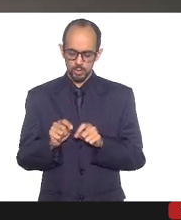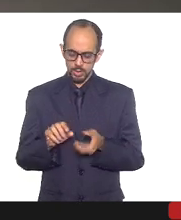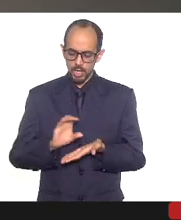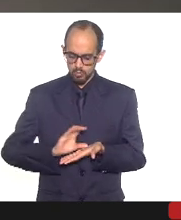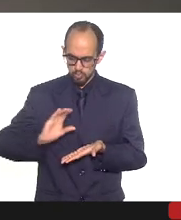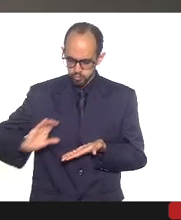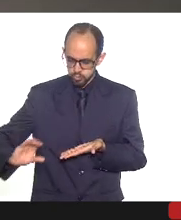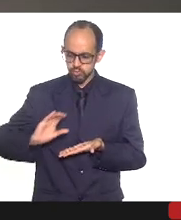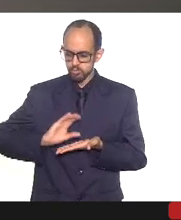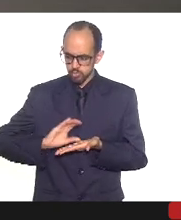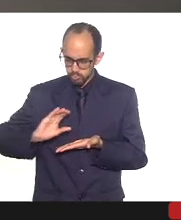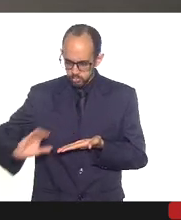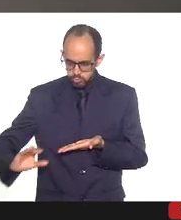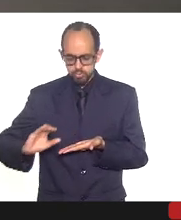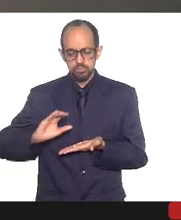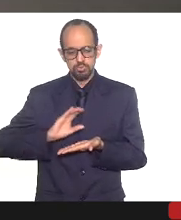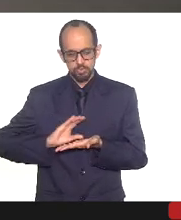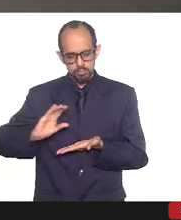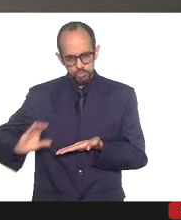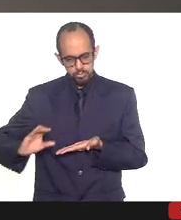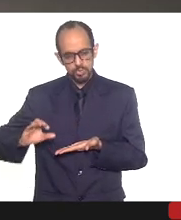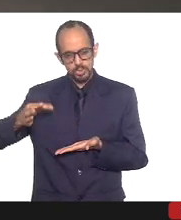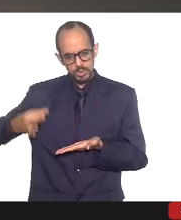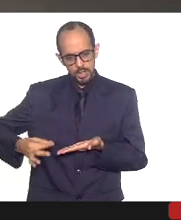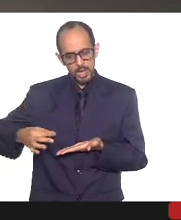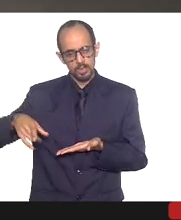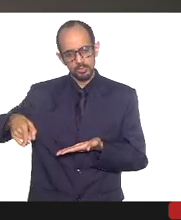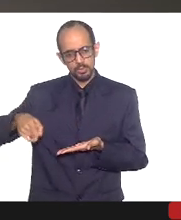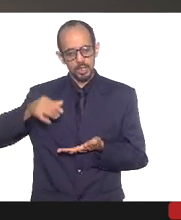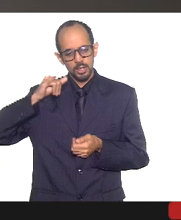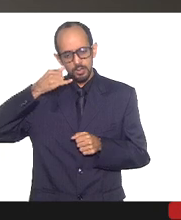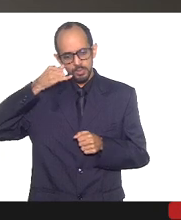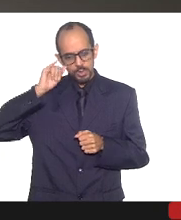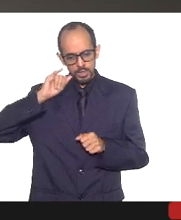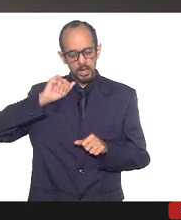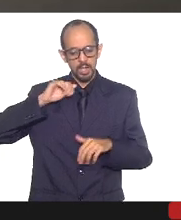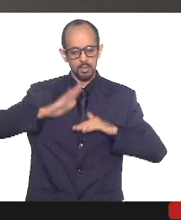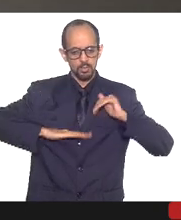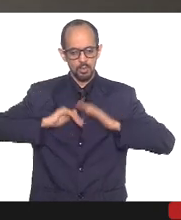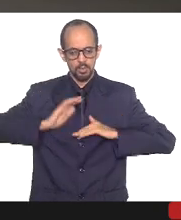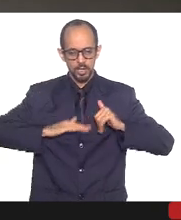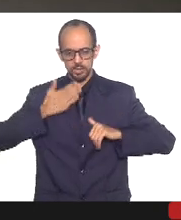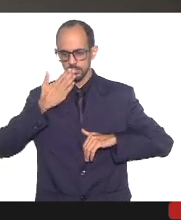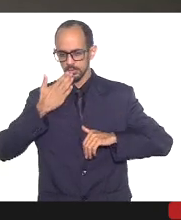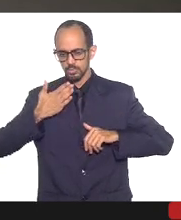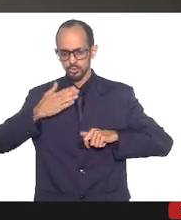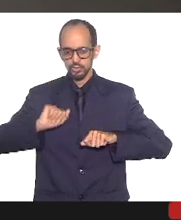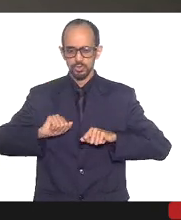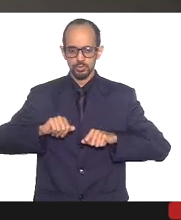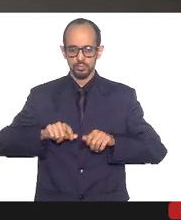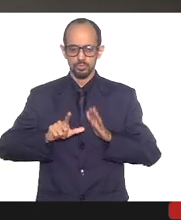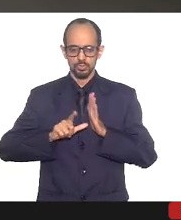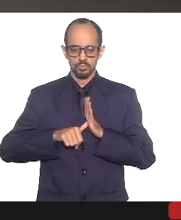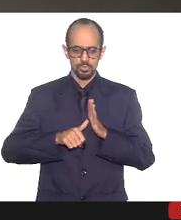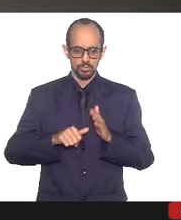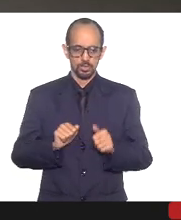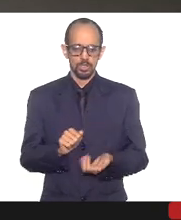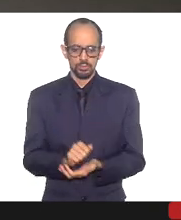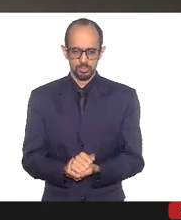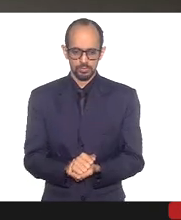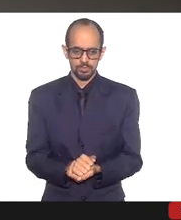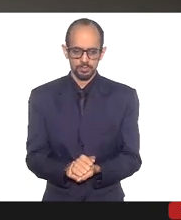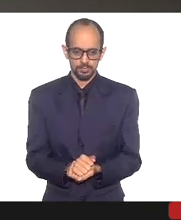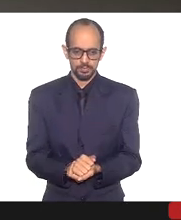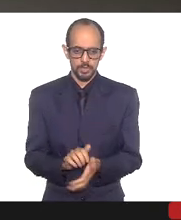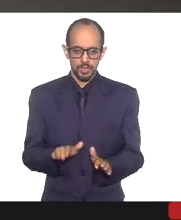para que a gente não tenha aquela execução assodada e mal aplicada dos recursos públicos de grande volume.